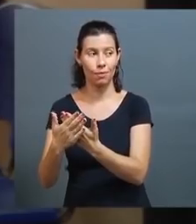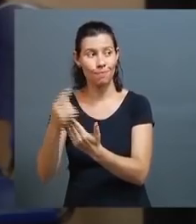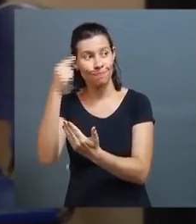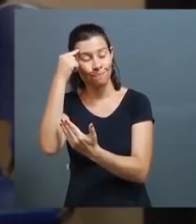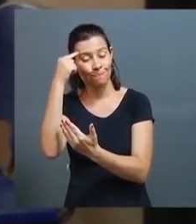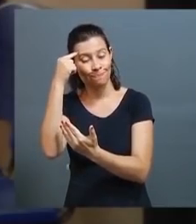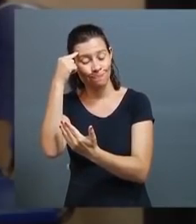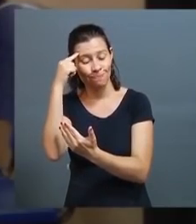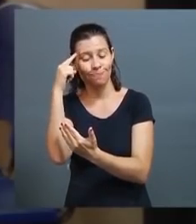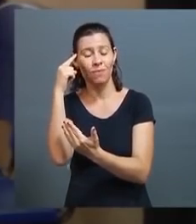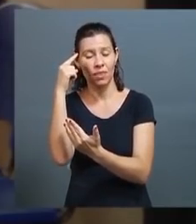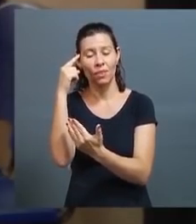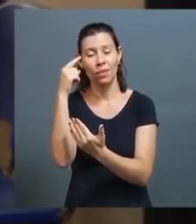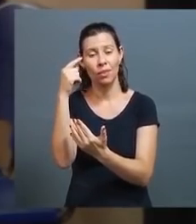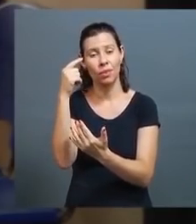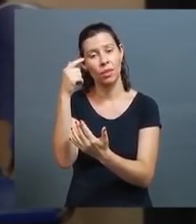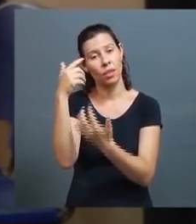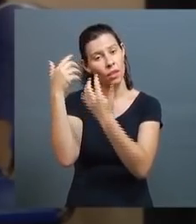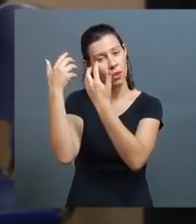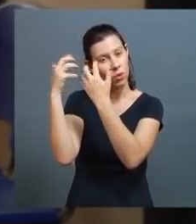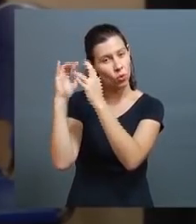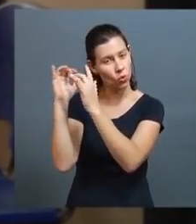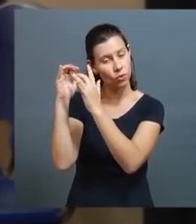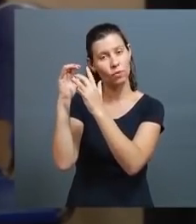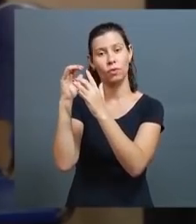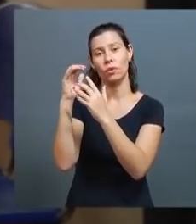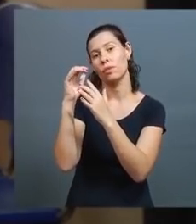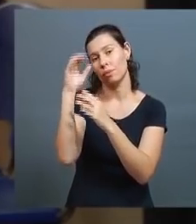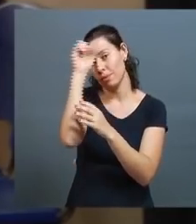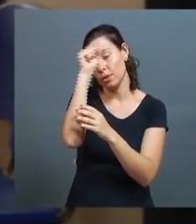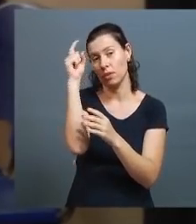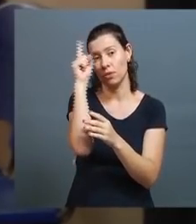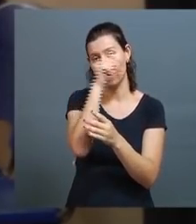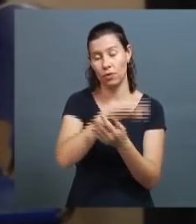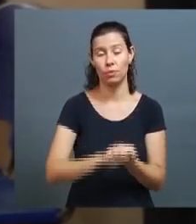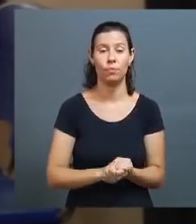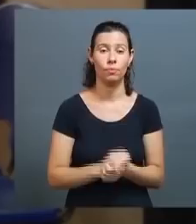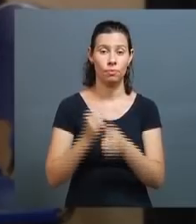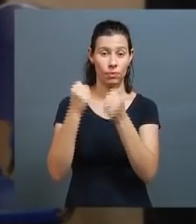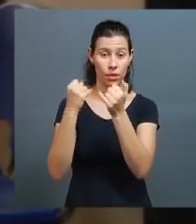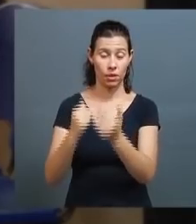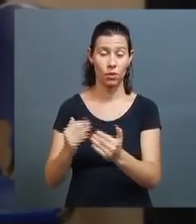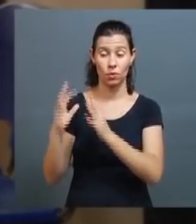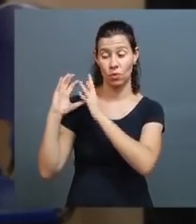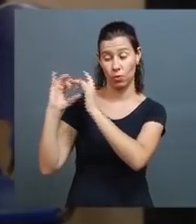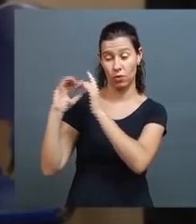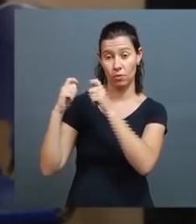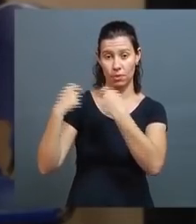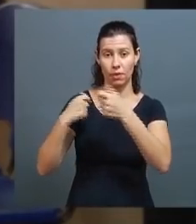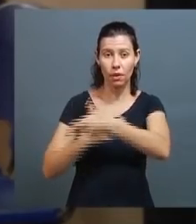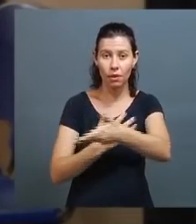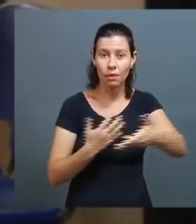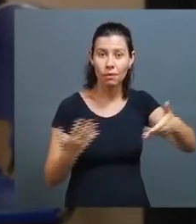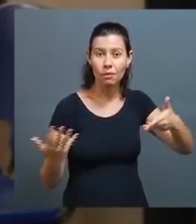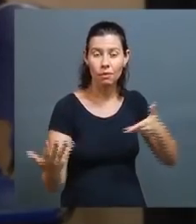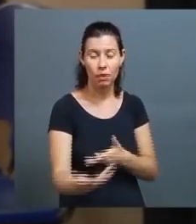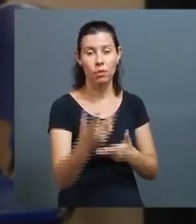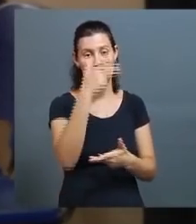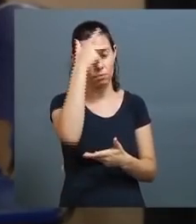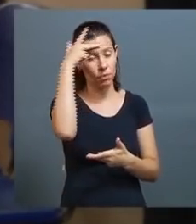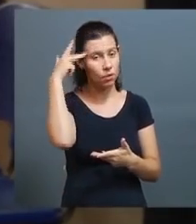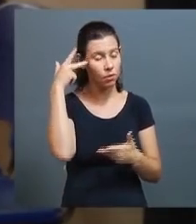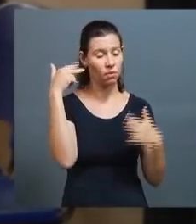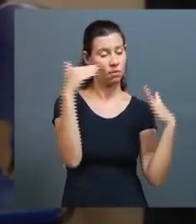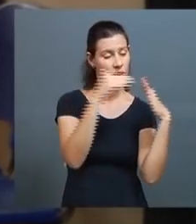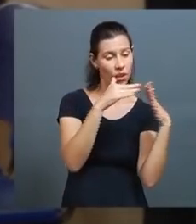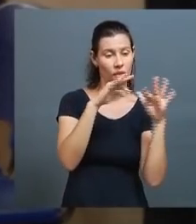que o desenvolvimento ele acontece por essa interação do indivíduo com o ambiente, em algumas